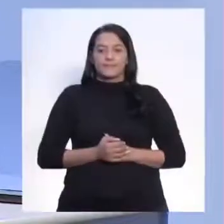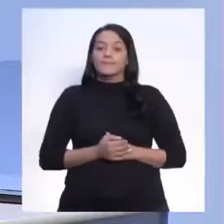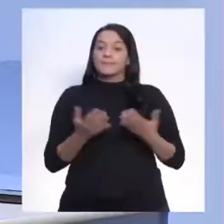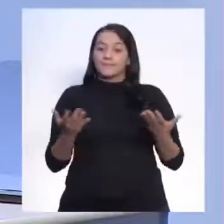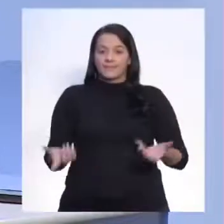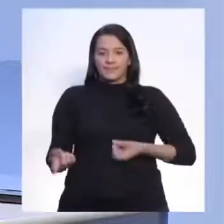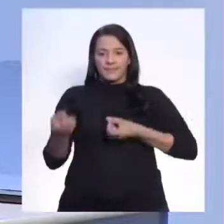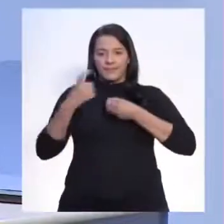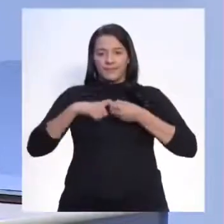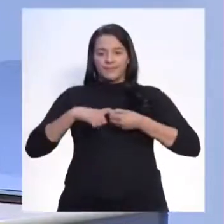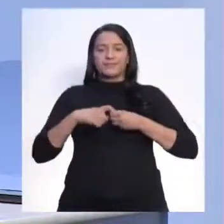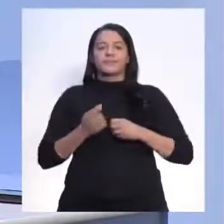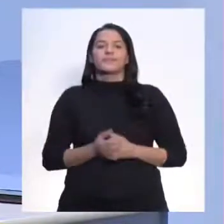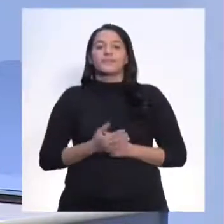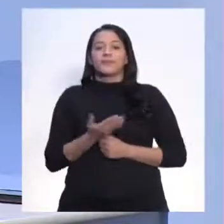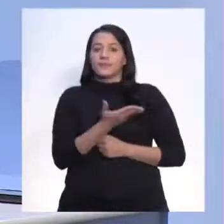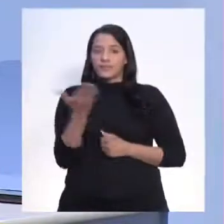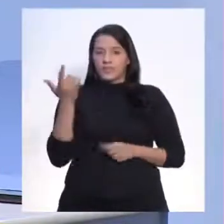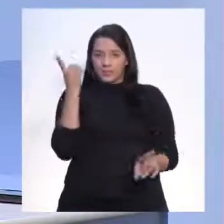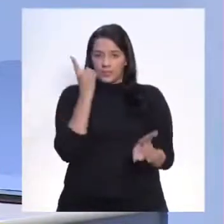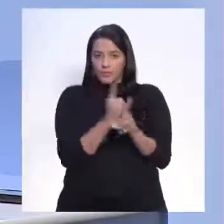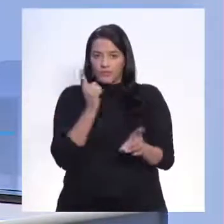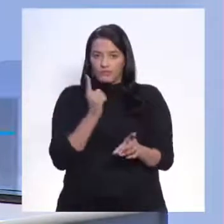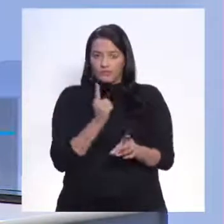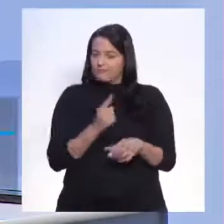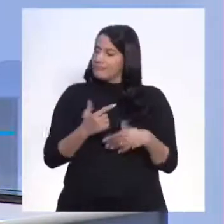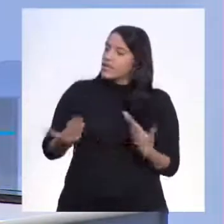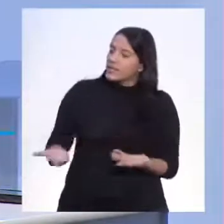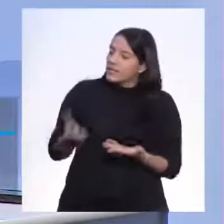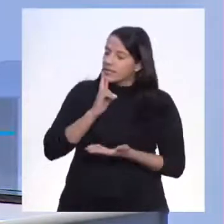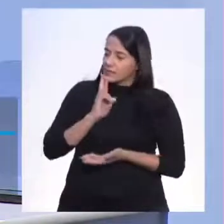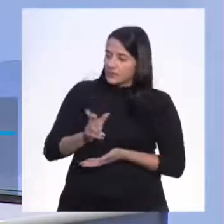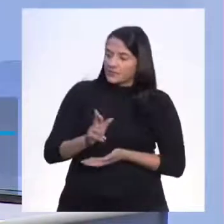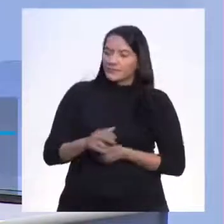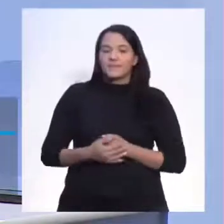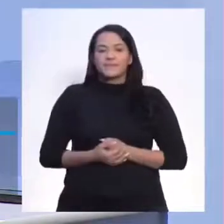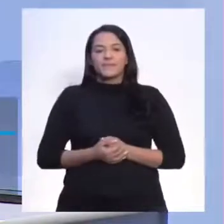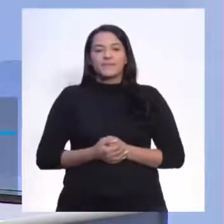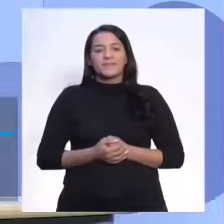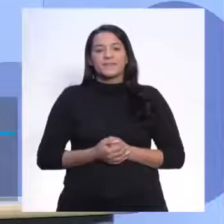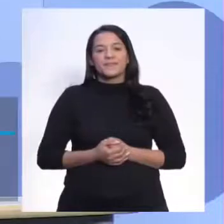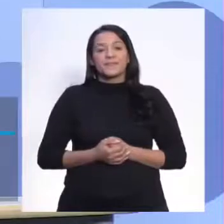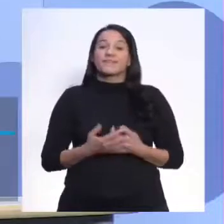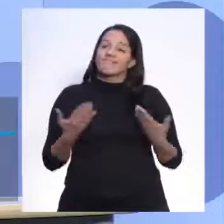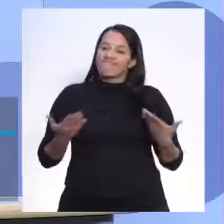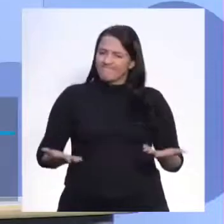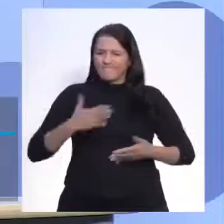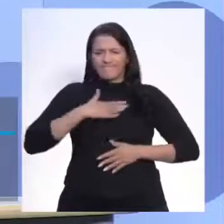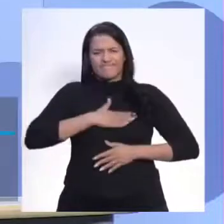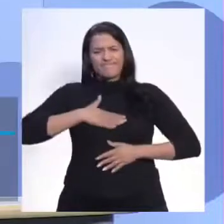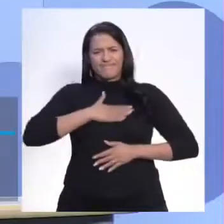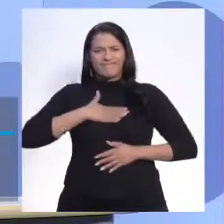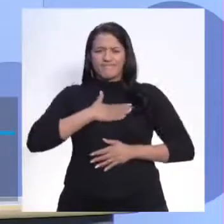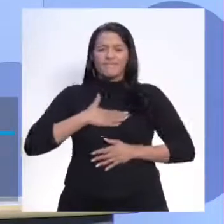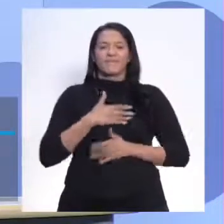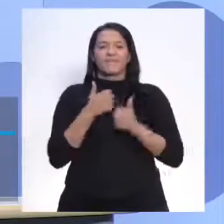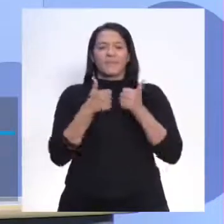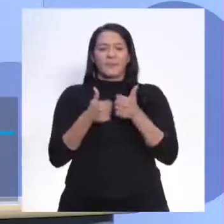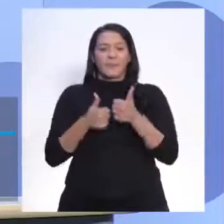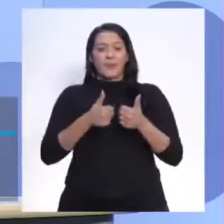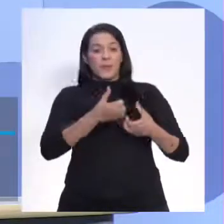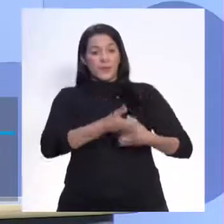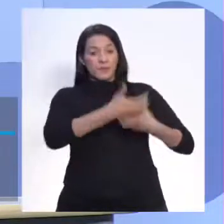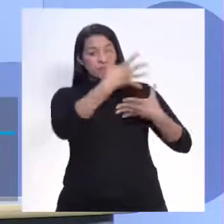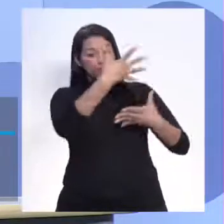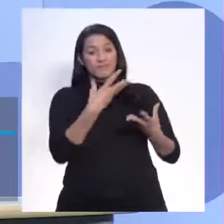voltamos do chat e vocês descobriram? Professora Roberta, me conta tudo. Olha, professora Inês, gostei de ver. Nem consegui anotar tantos nomes assim,